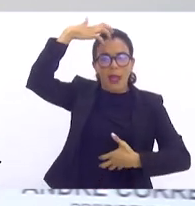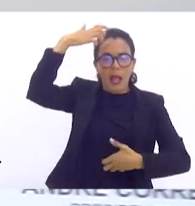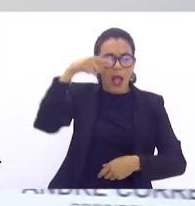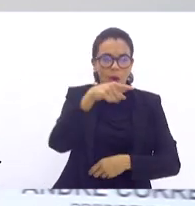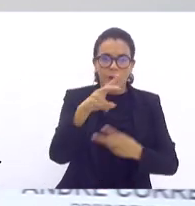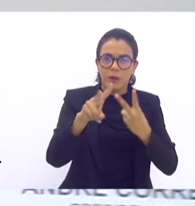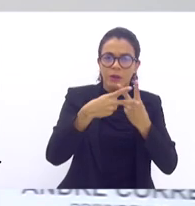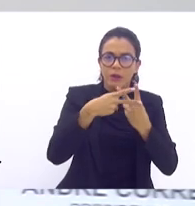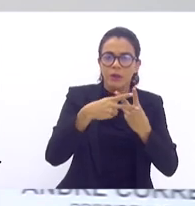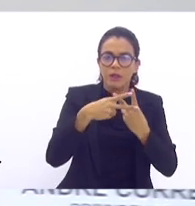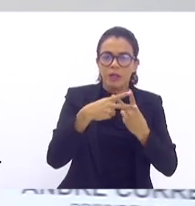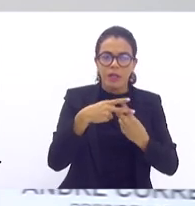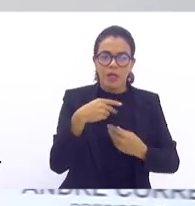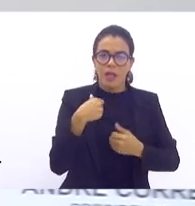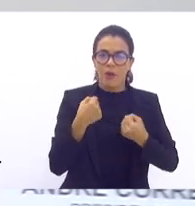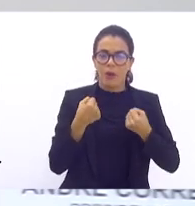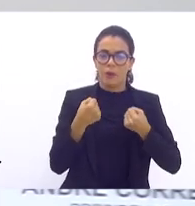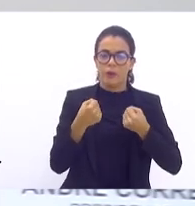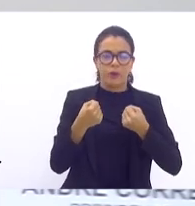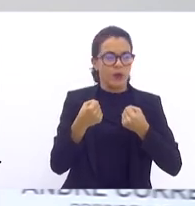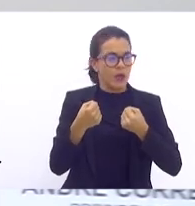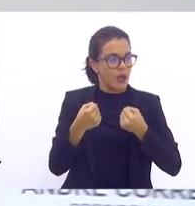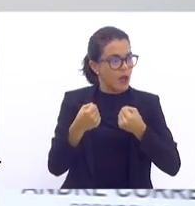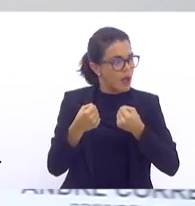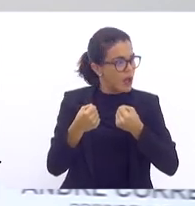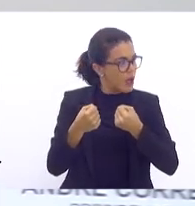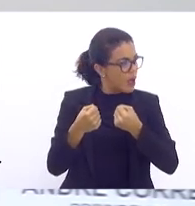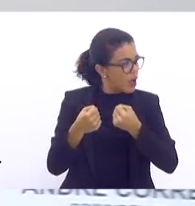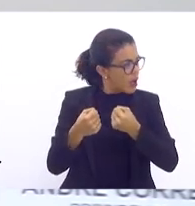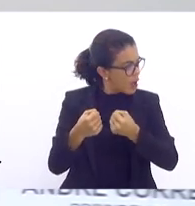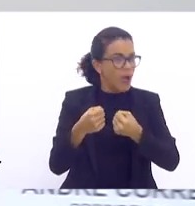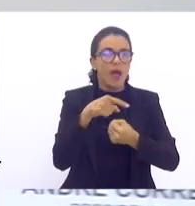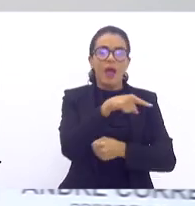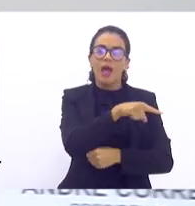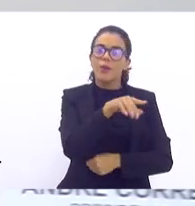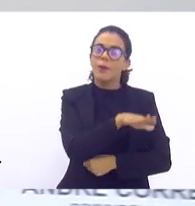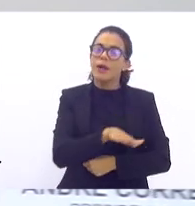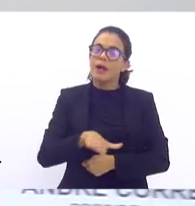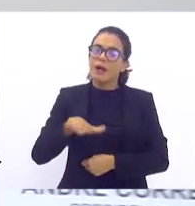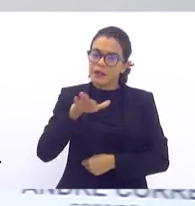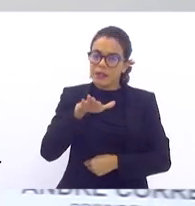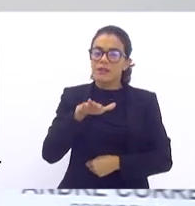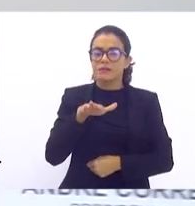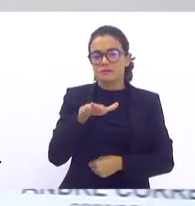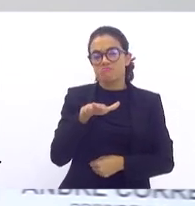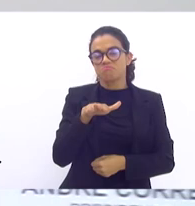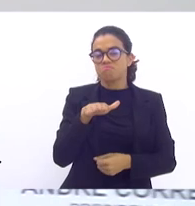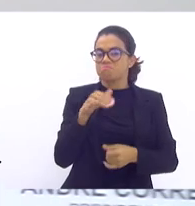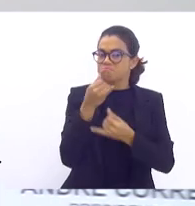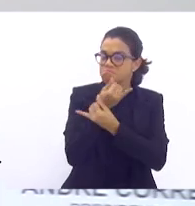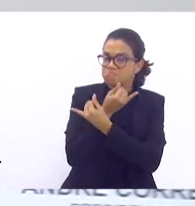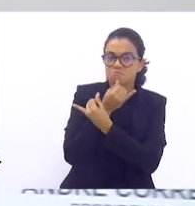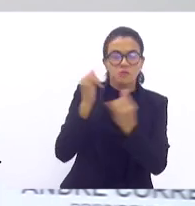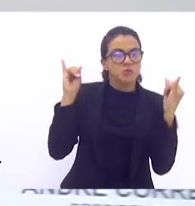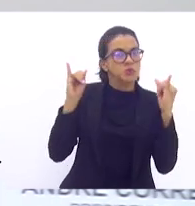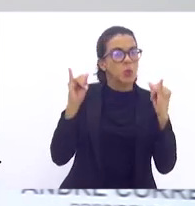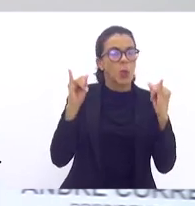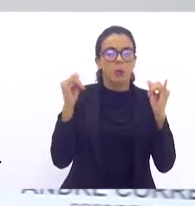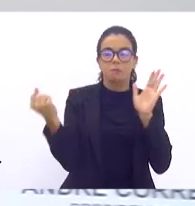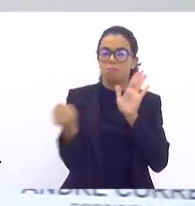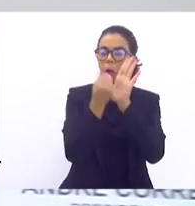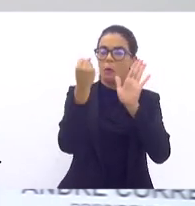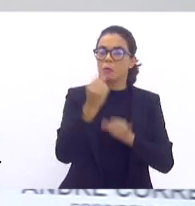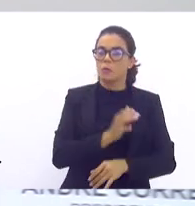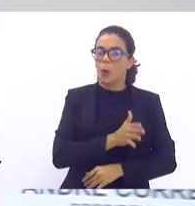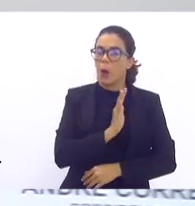e a medida que o carro foi se aproximando eu fui vendo que era uma criança e aquilo foi uma coisa que me